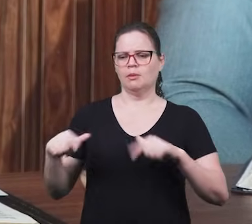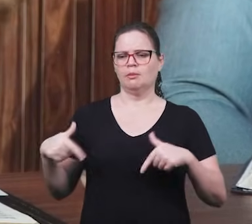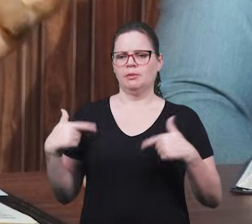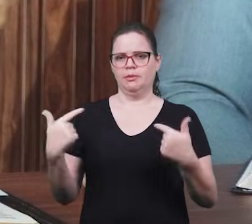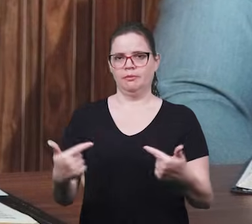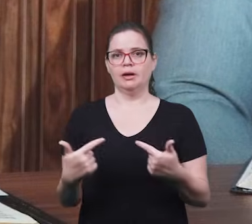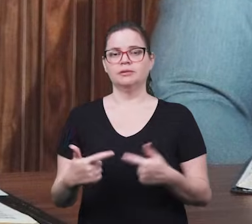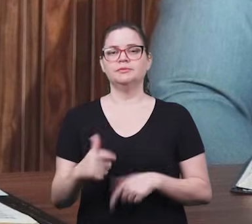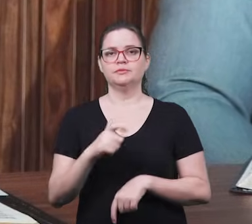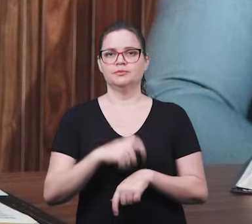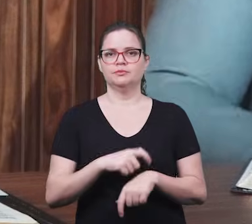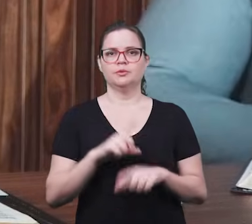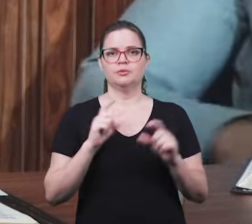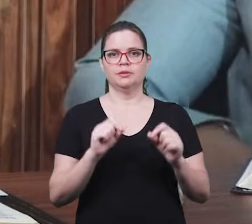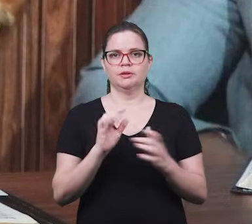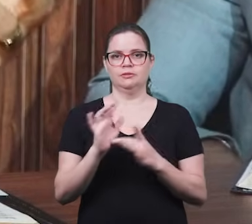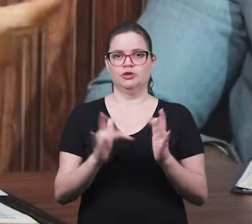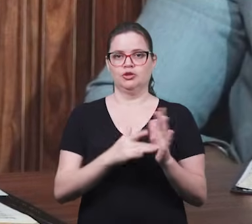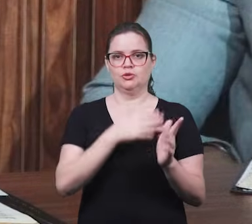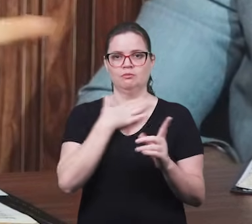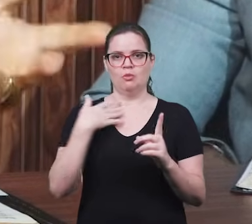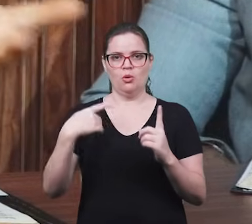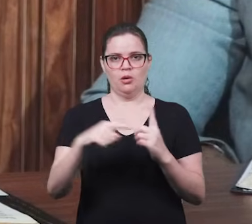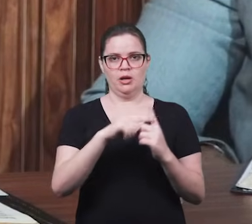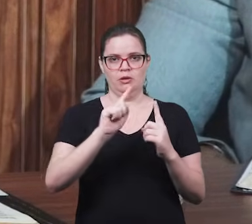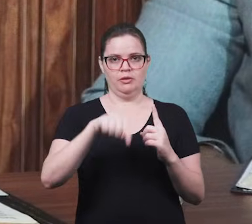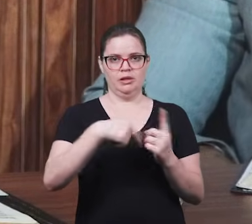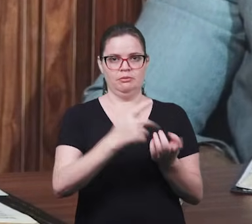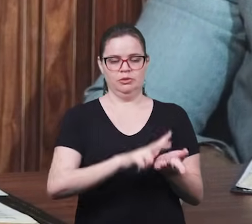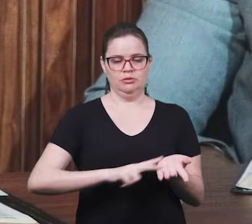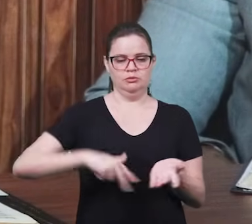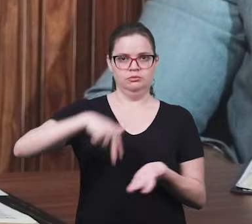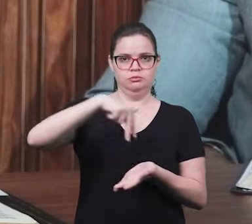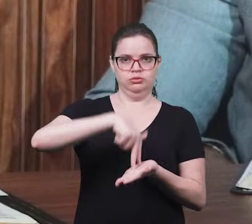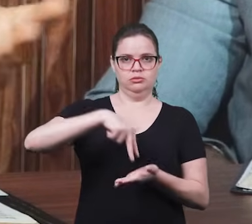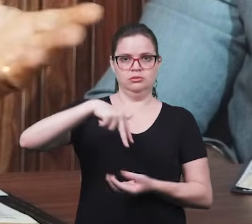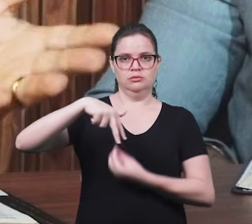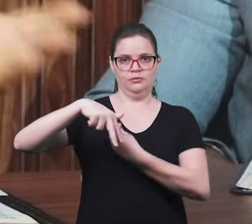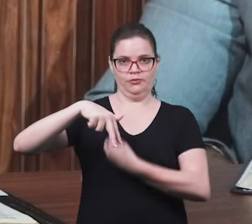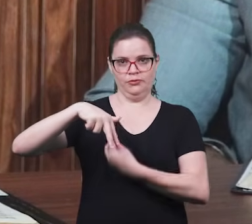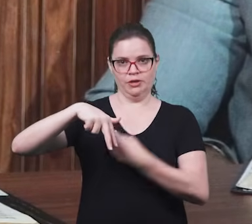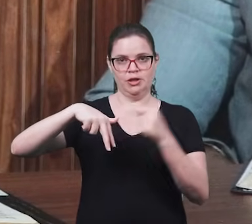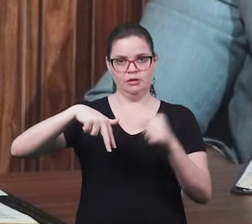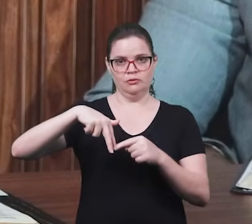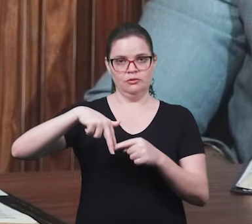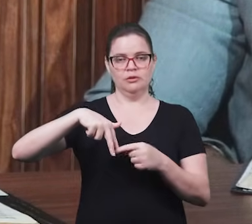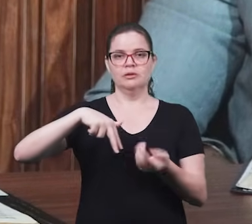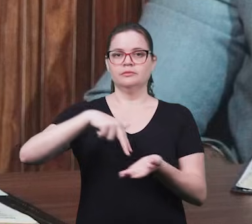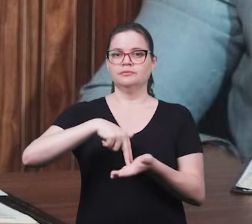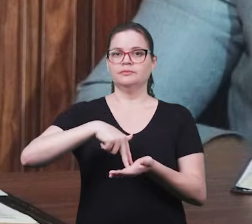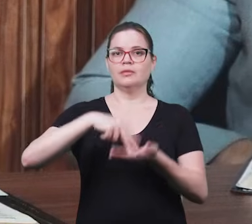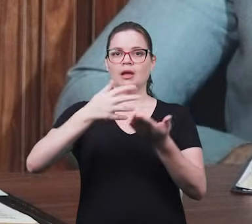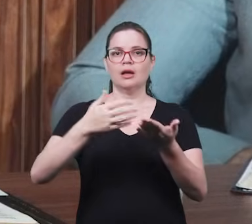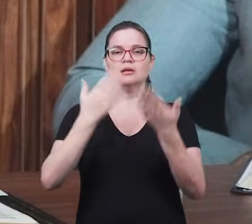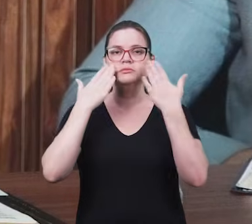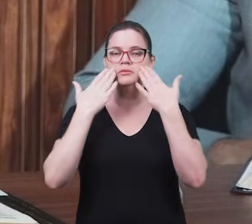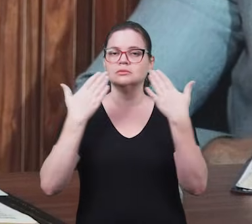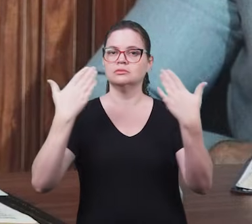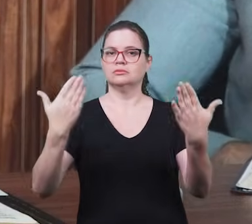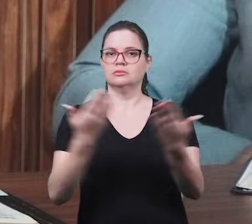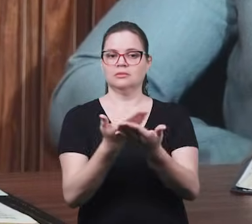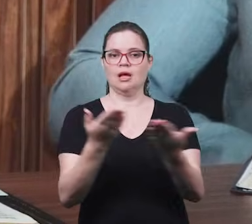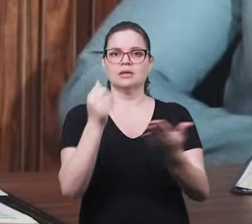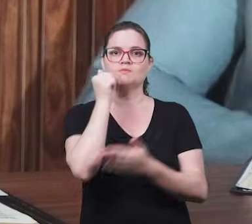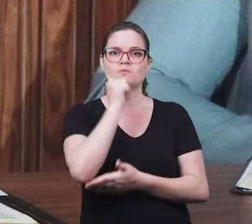E na ressurreição, né, prova disso, do que estamos falando agora, é que após a sua ressurreição, ele